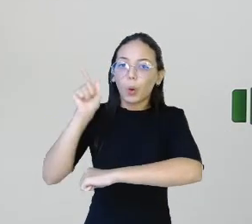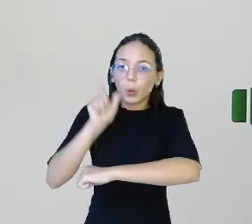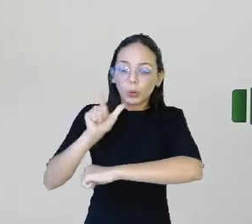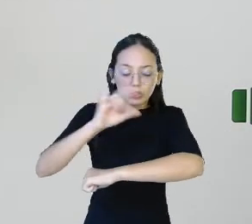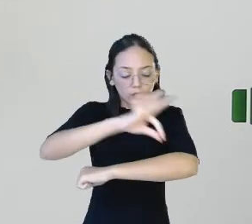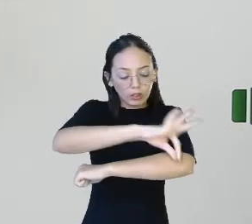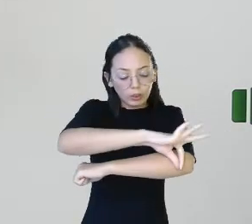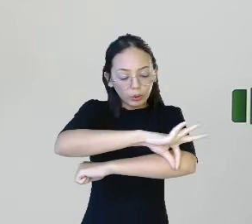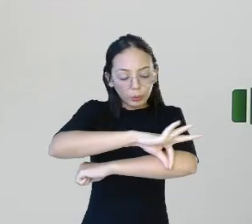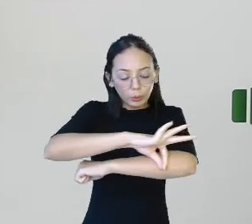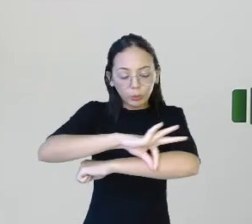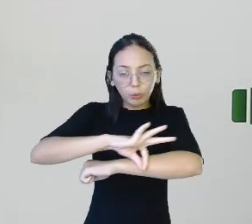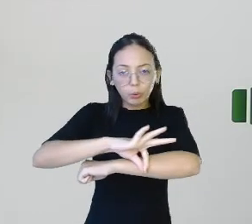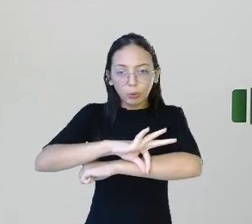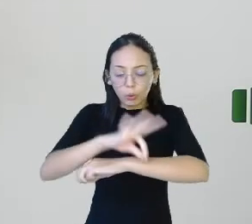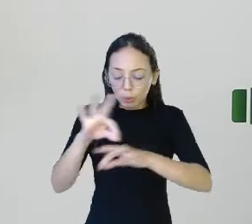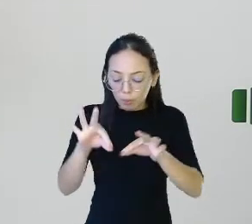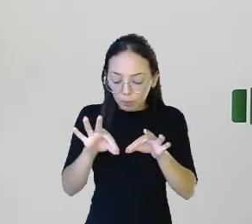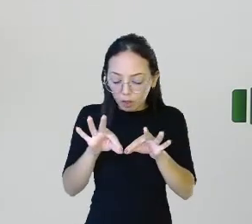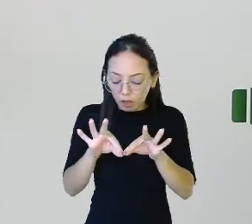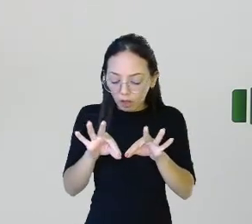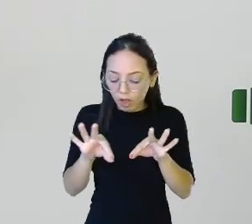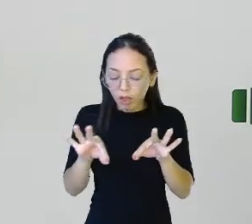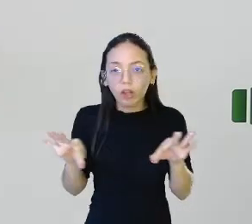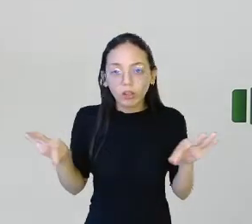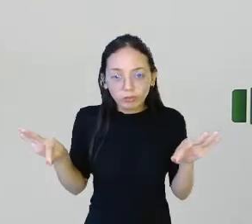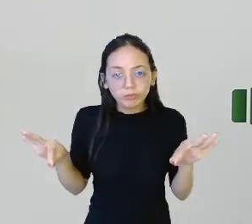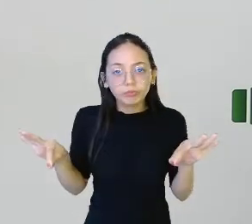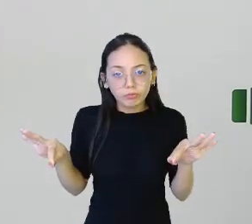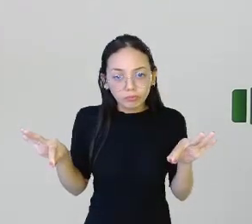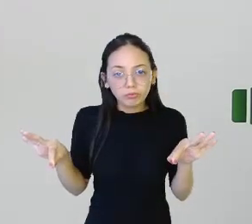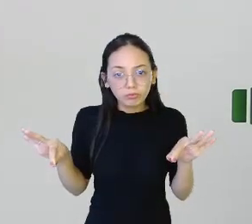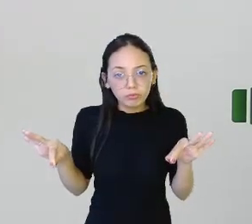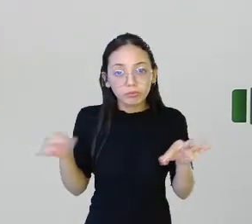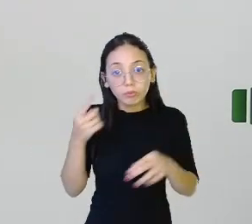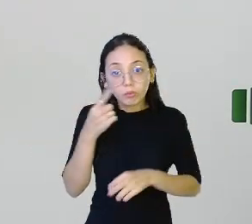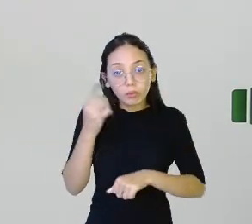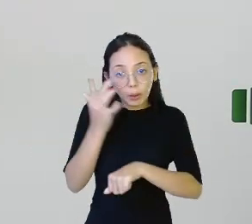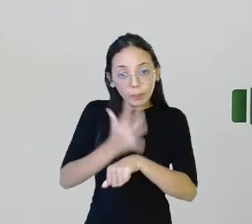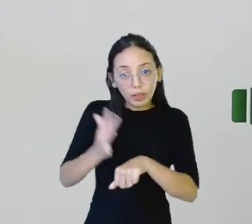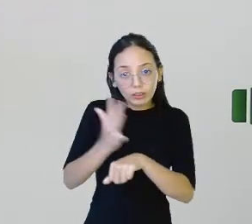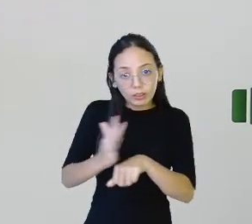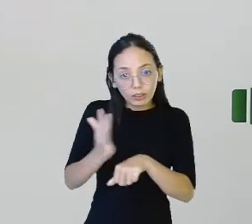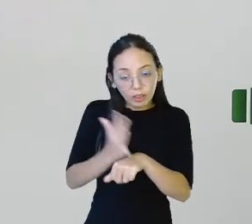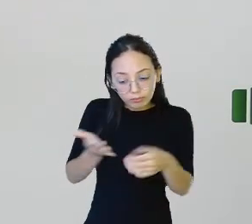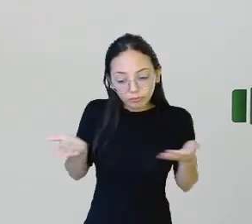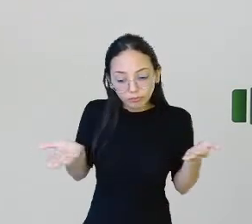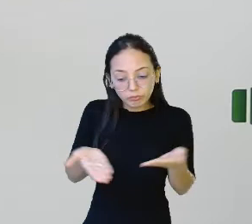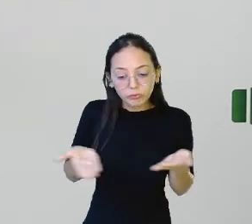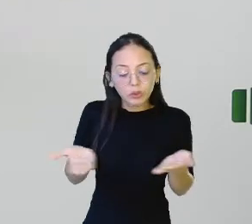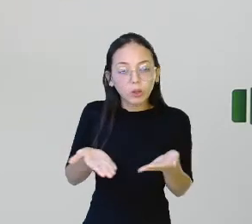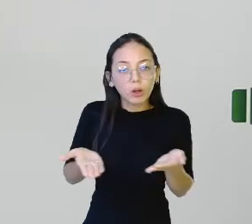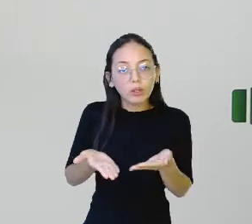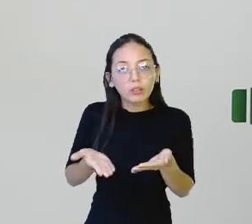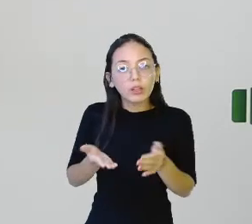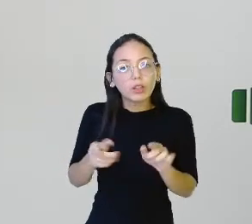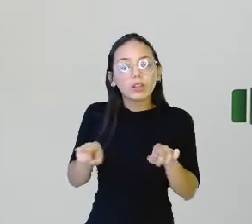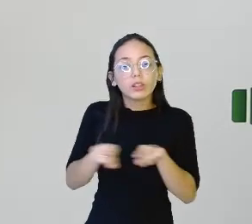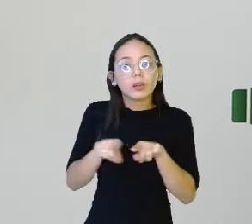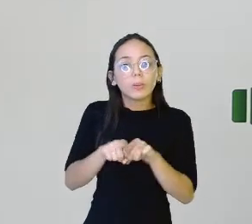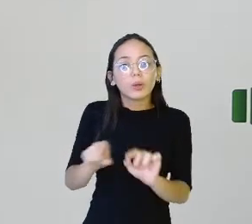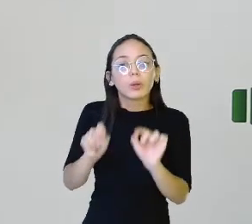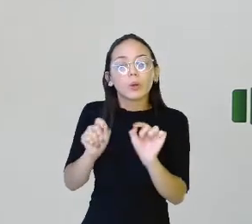traçar segmentos de reta. Vamos lá. A gente vai praticar um pouco, como sempre, vai fazer aquela